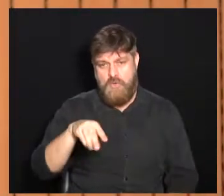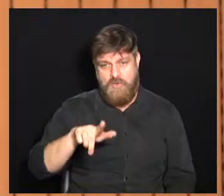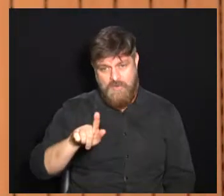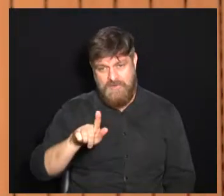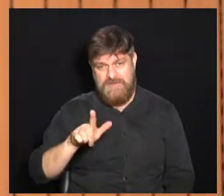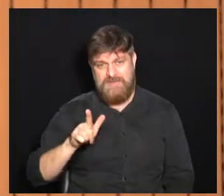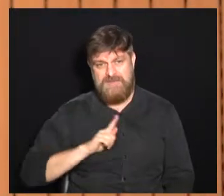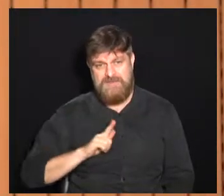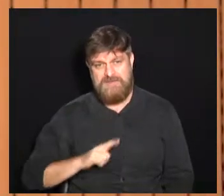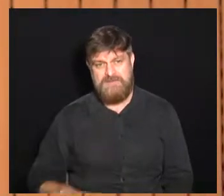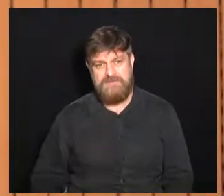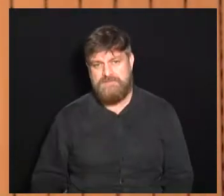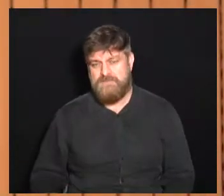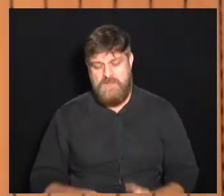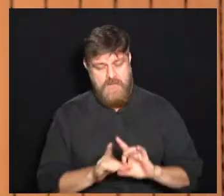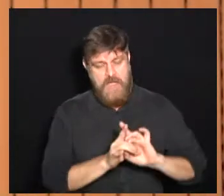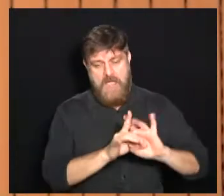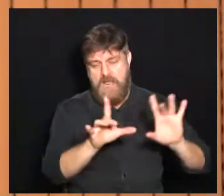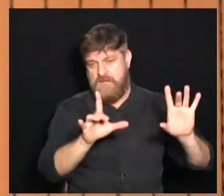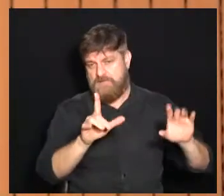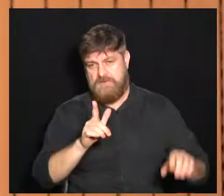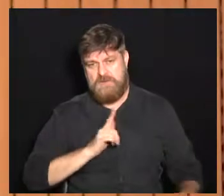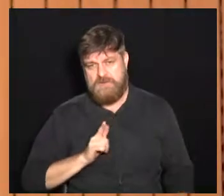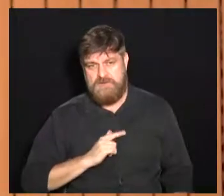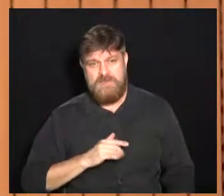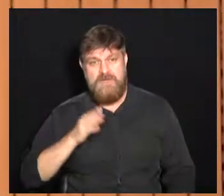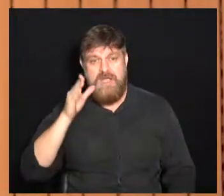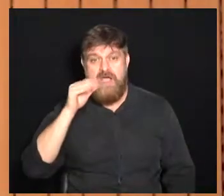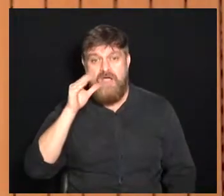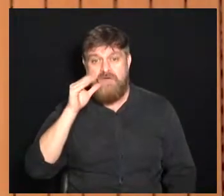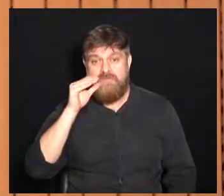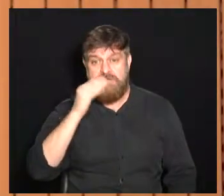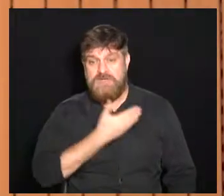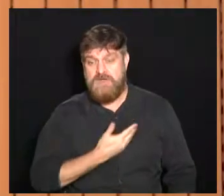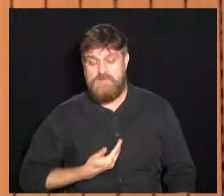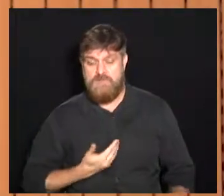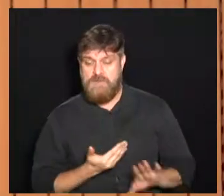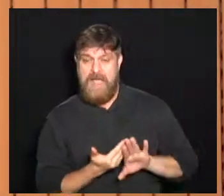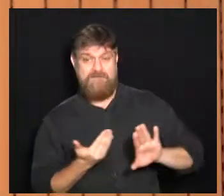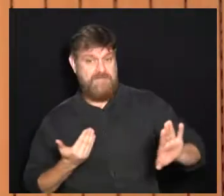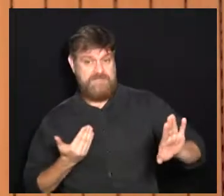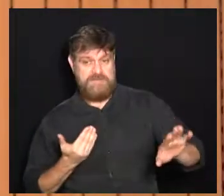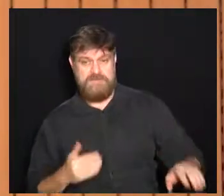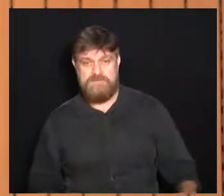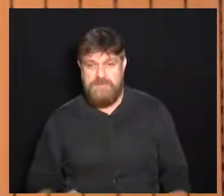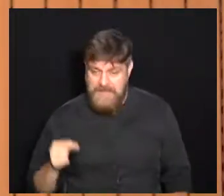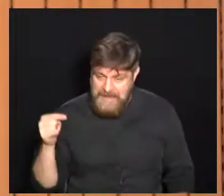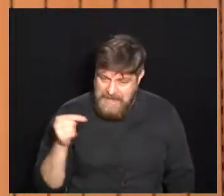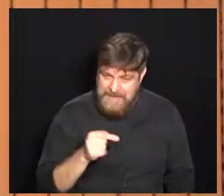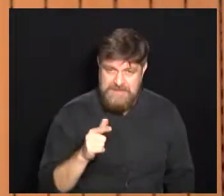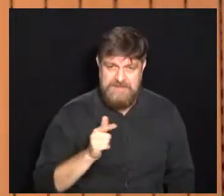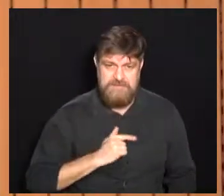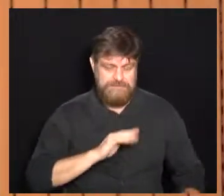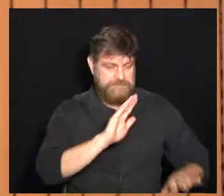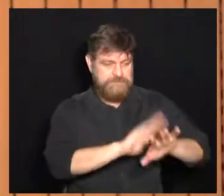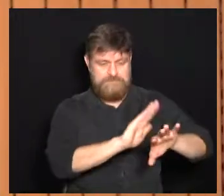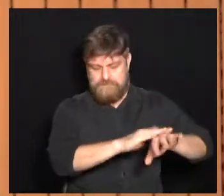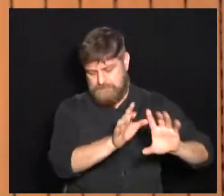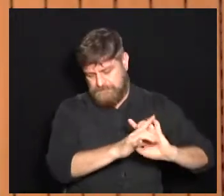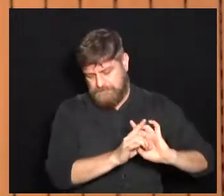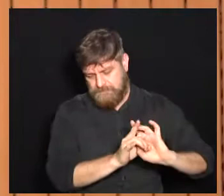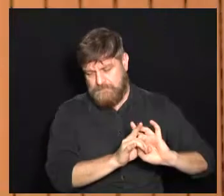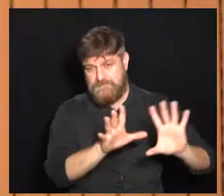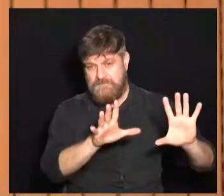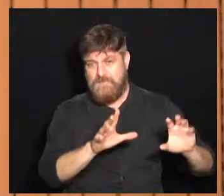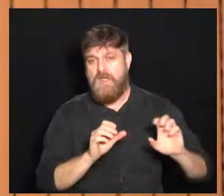é totalmente independente, formada por servidores de carreira, e eles têm toda a liberdade,